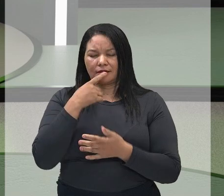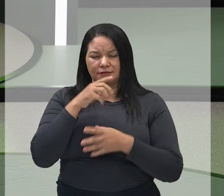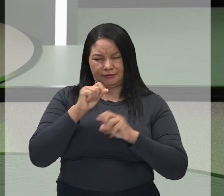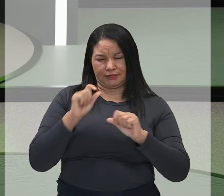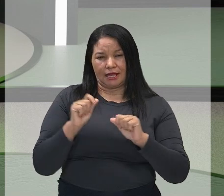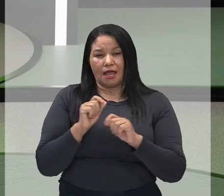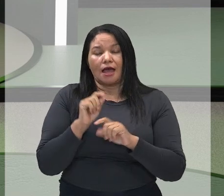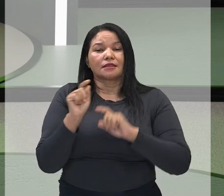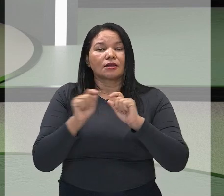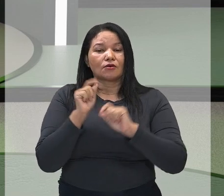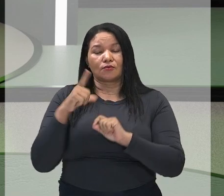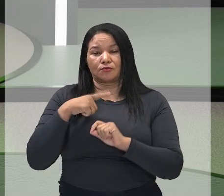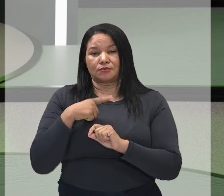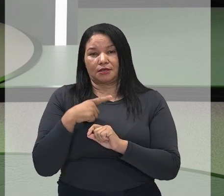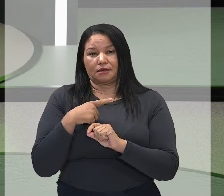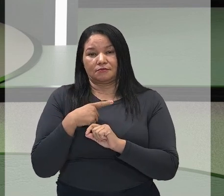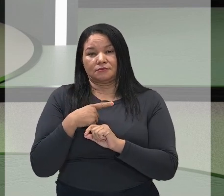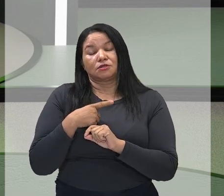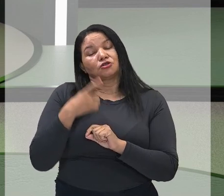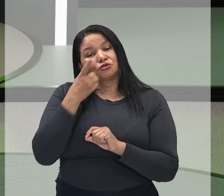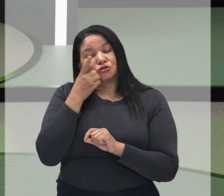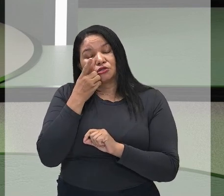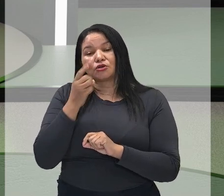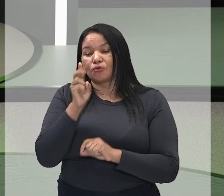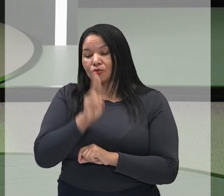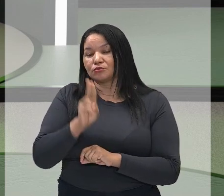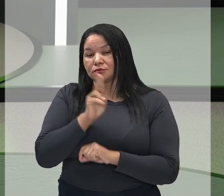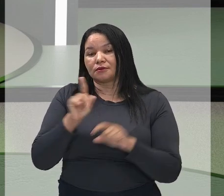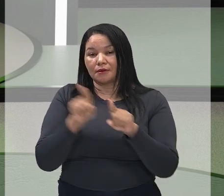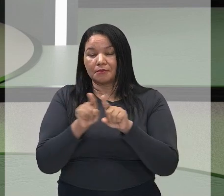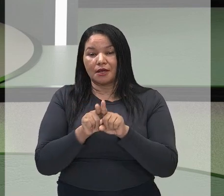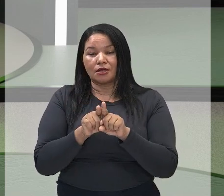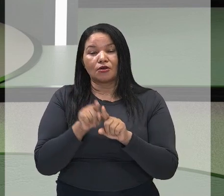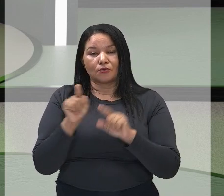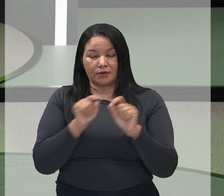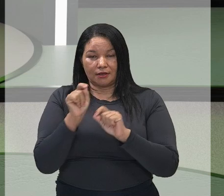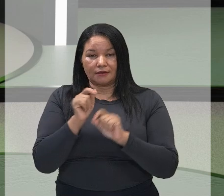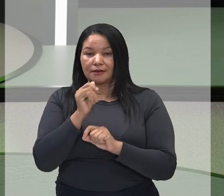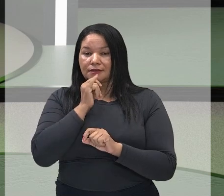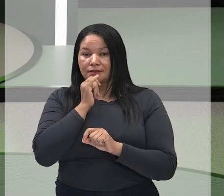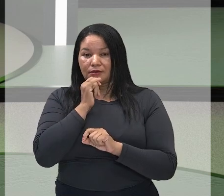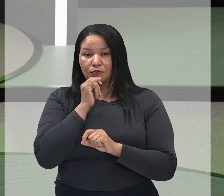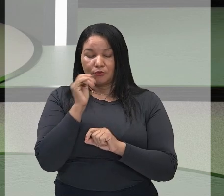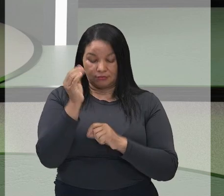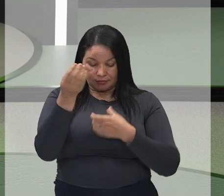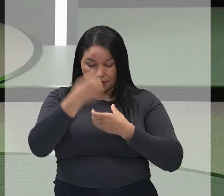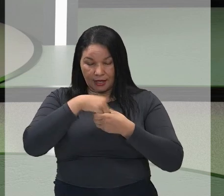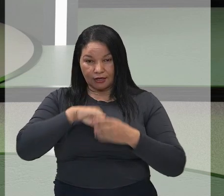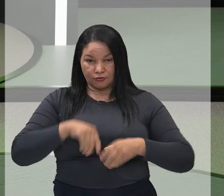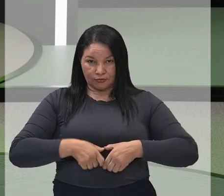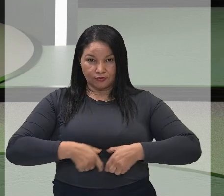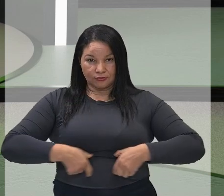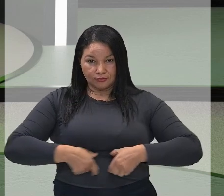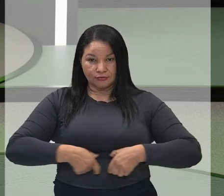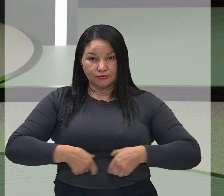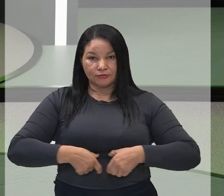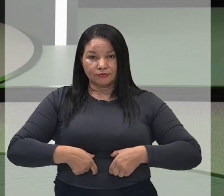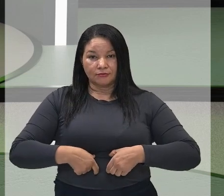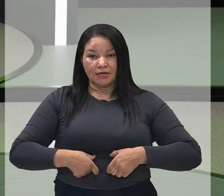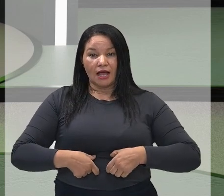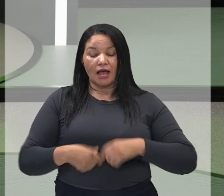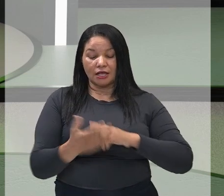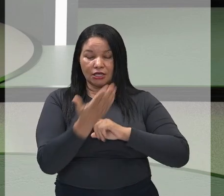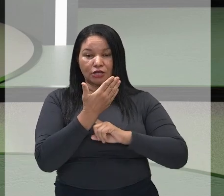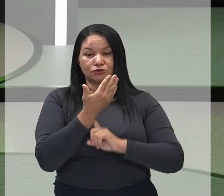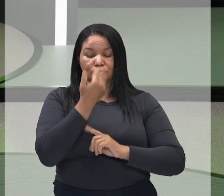está presente no nosso estômago e ele auxilia no processo de digestão. Aí ele é essencial, tá